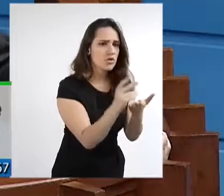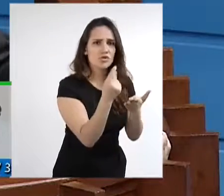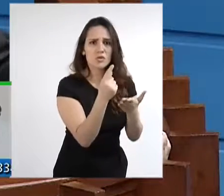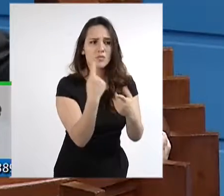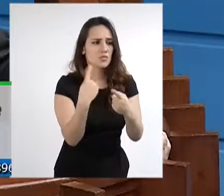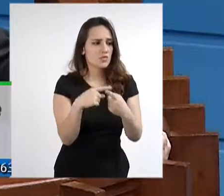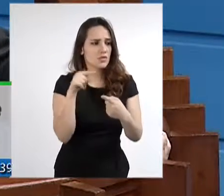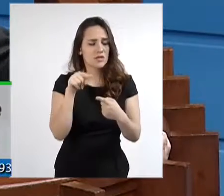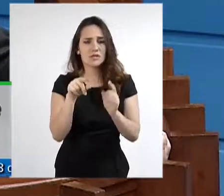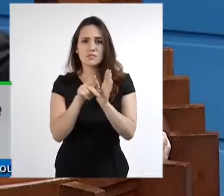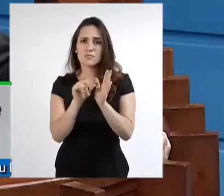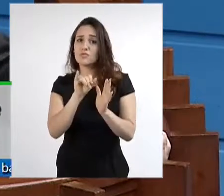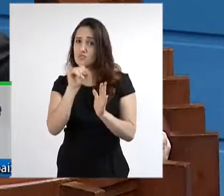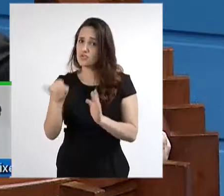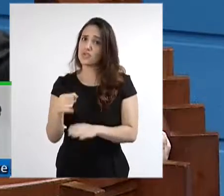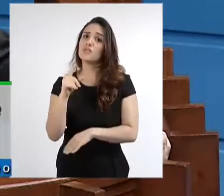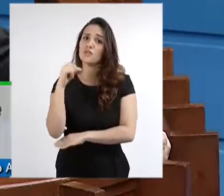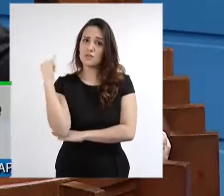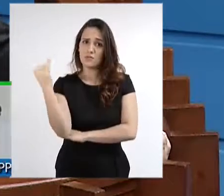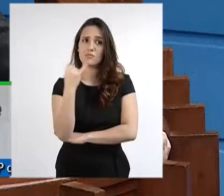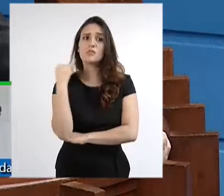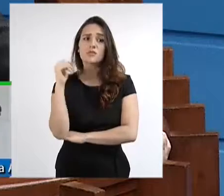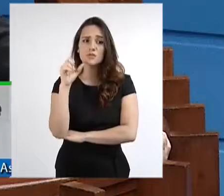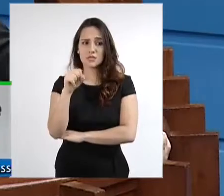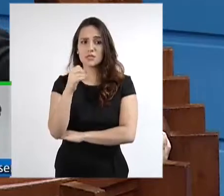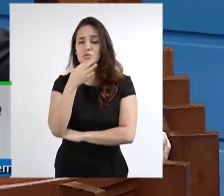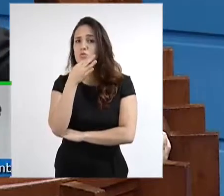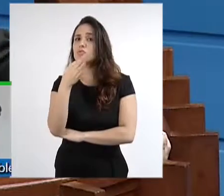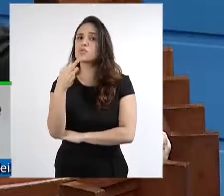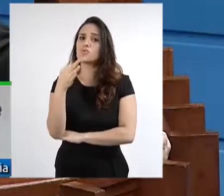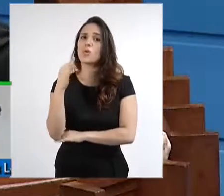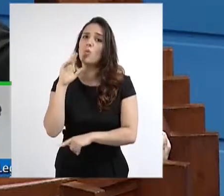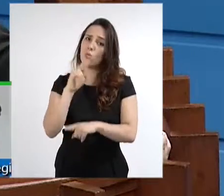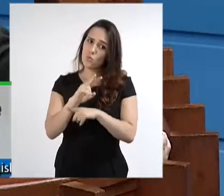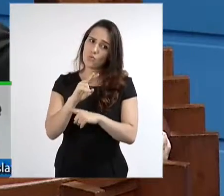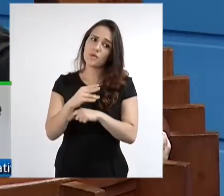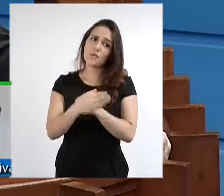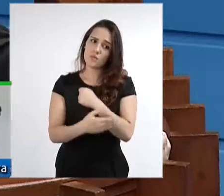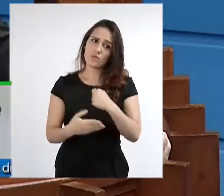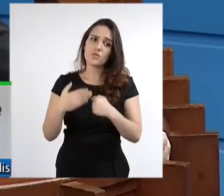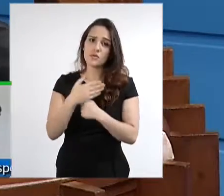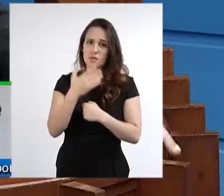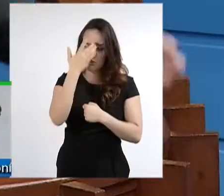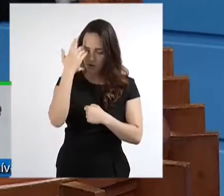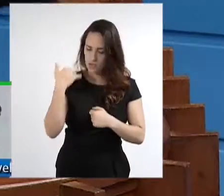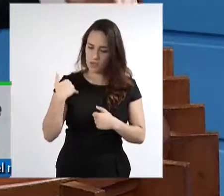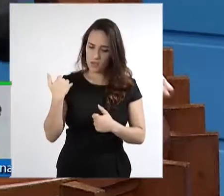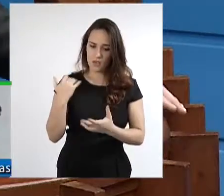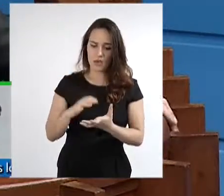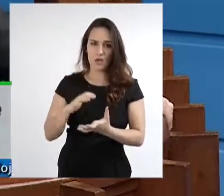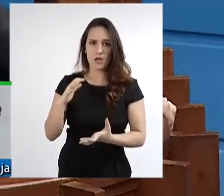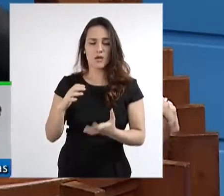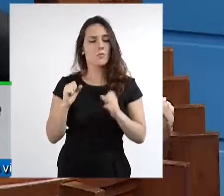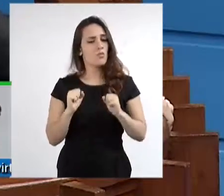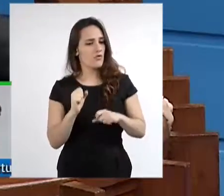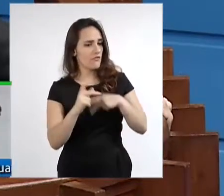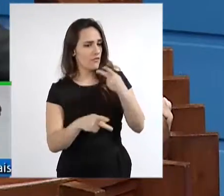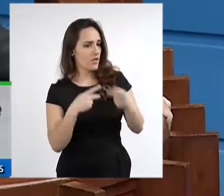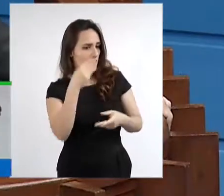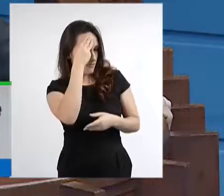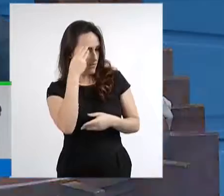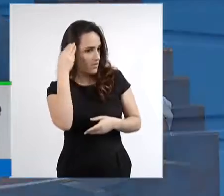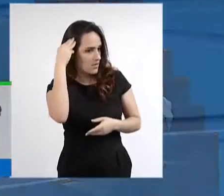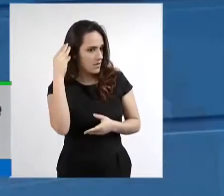pode ser um grande caminho de proteção à pessoa idosa. Pois não, deputado